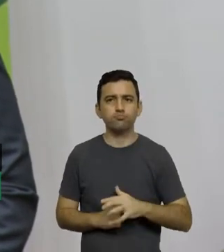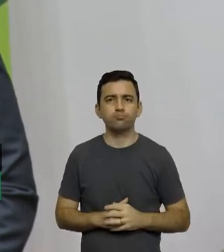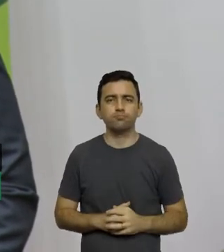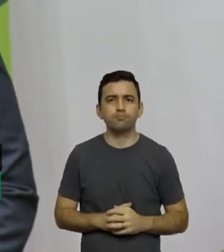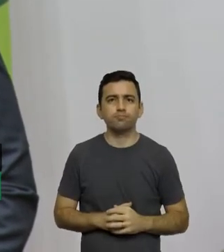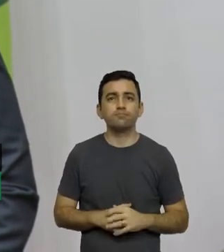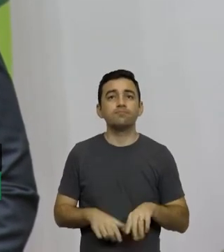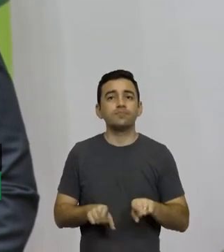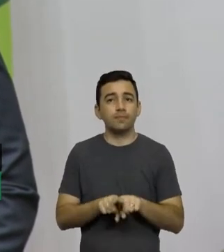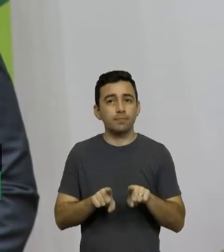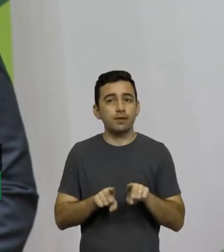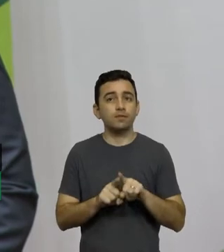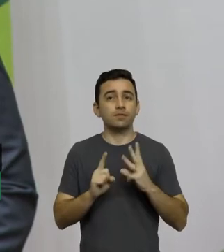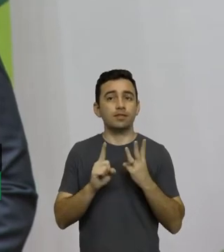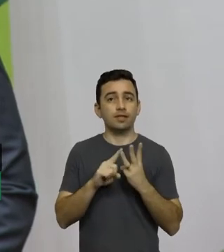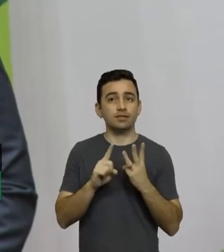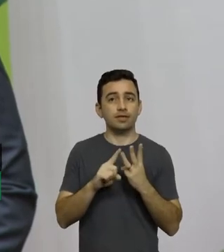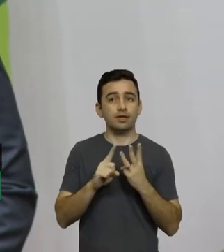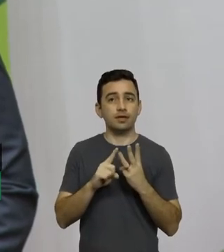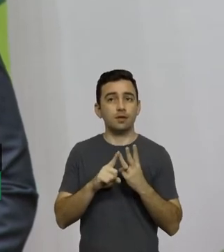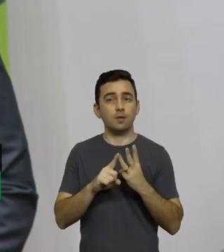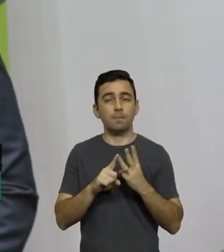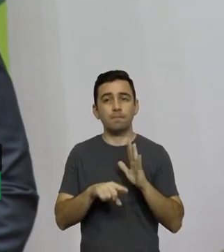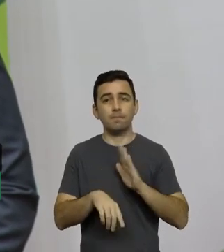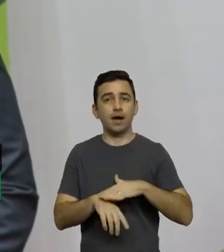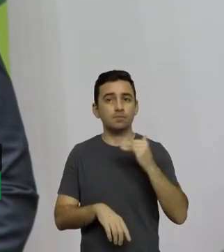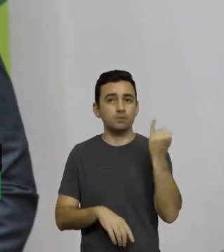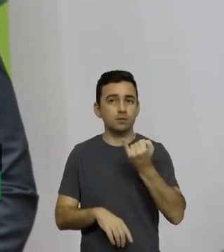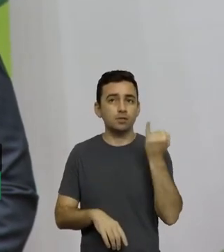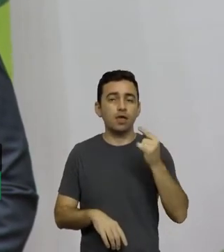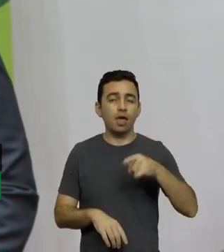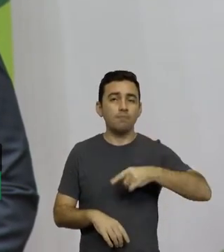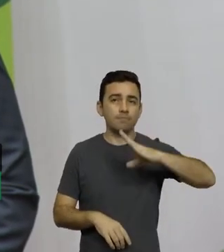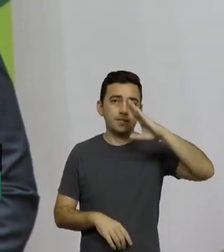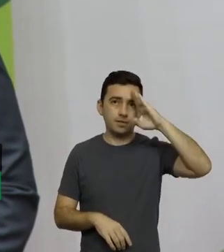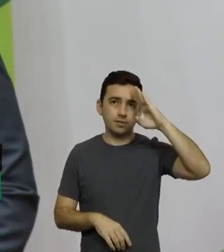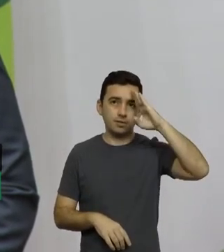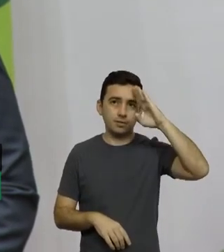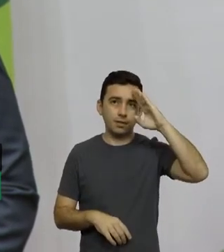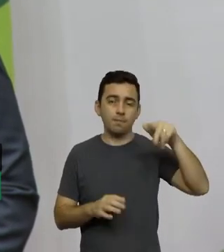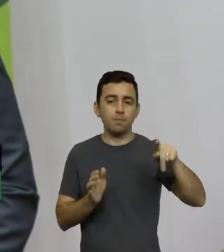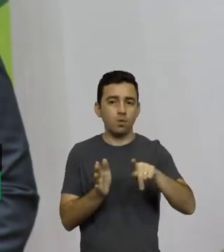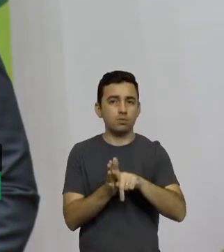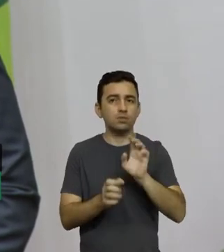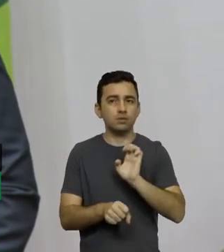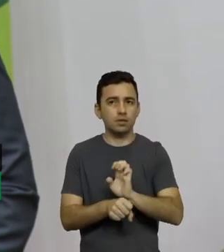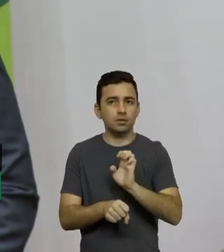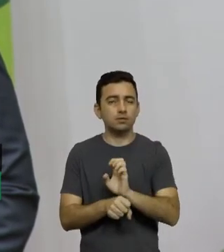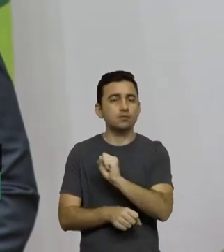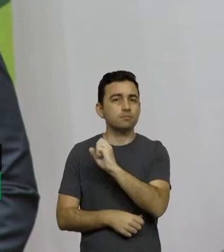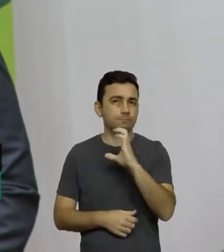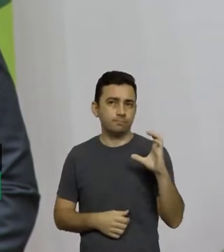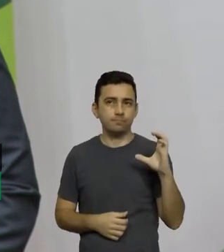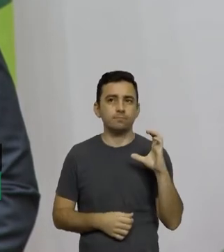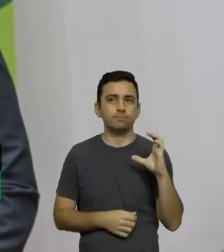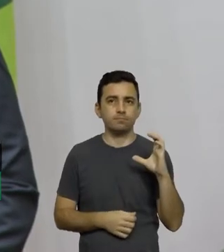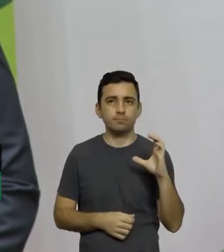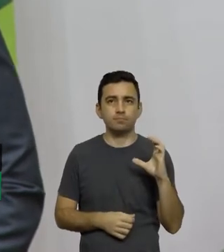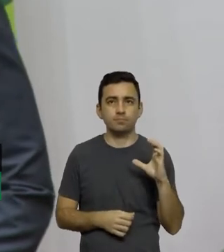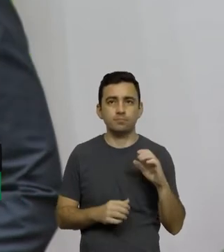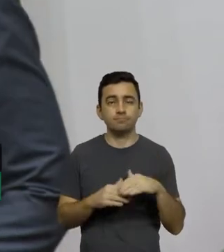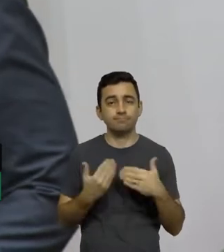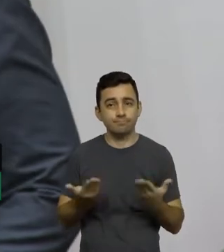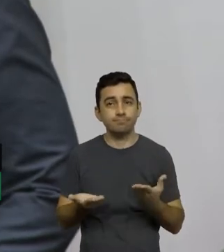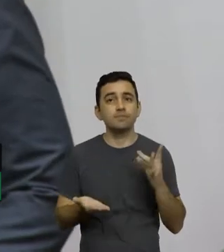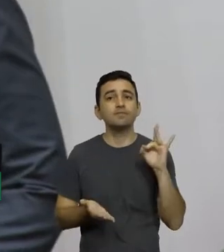E a terceira, e não menos importante, foram os militares estaduais do estado de Santa Catarina. É bem